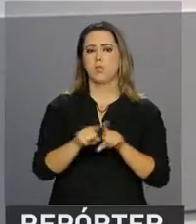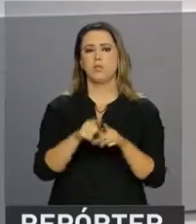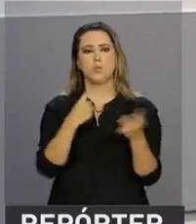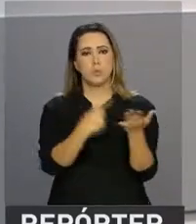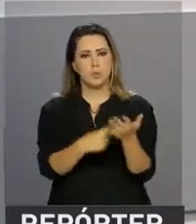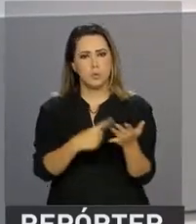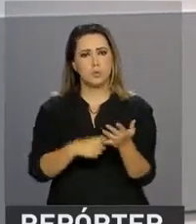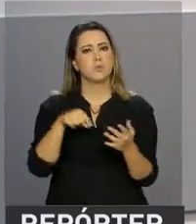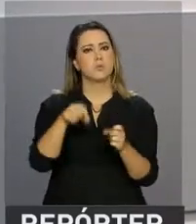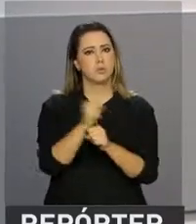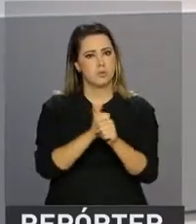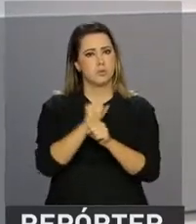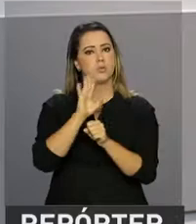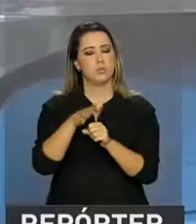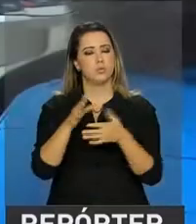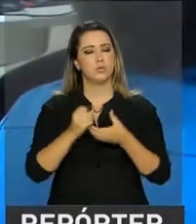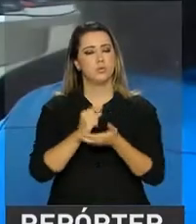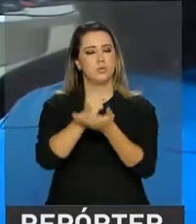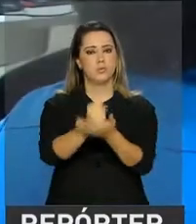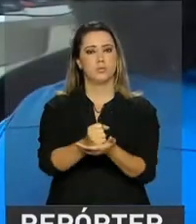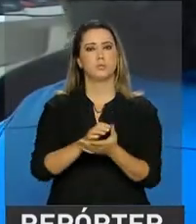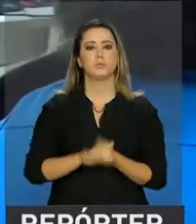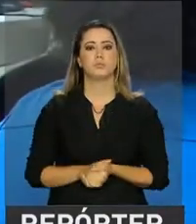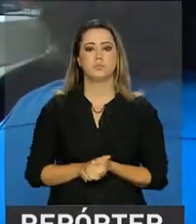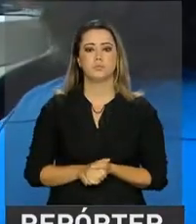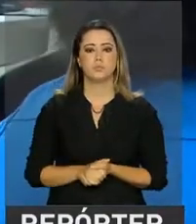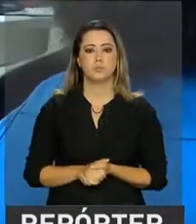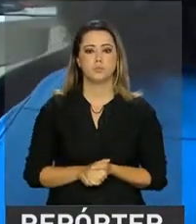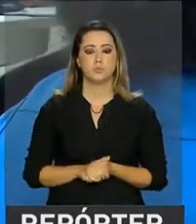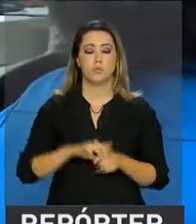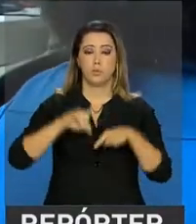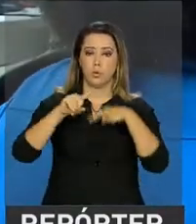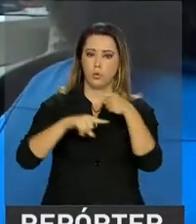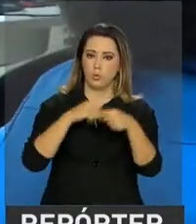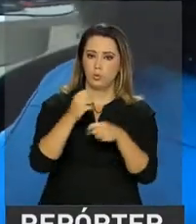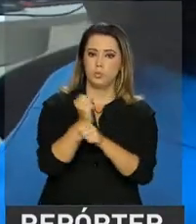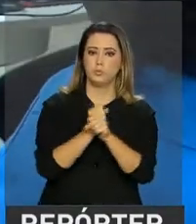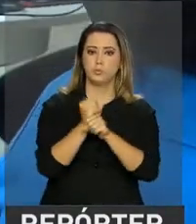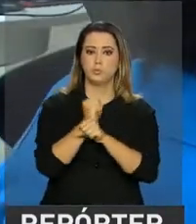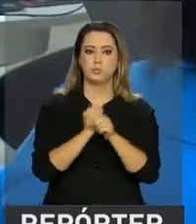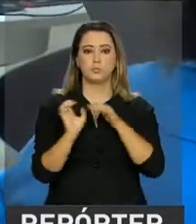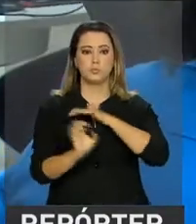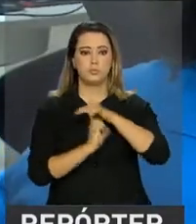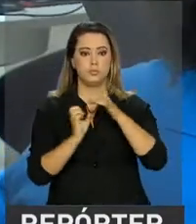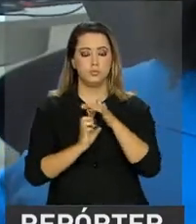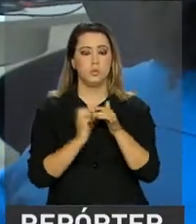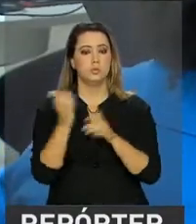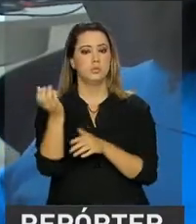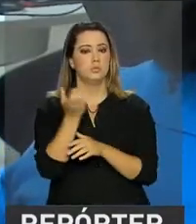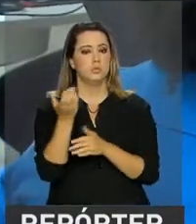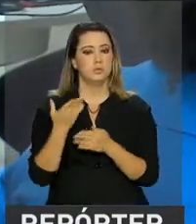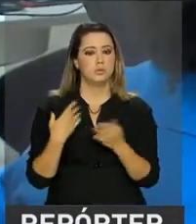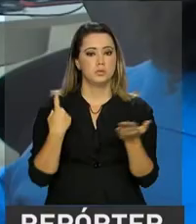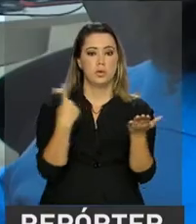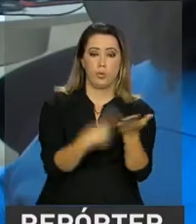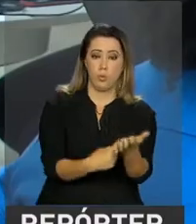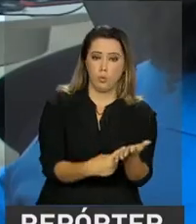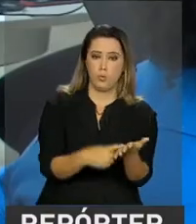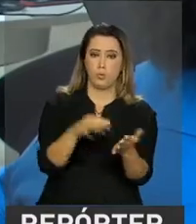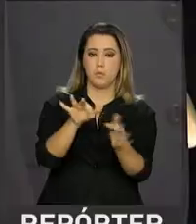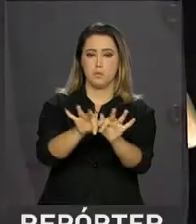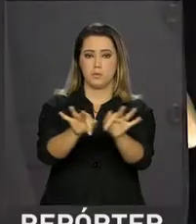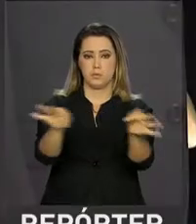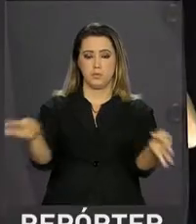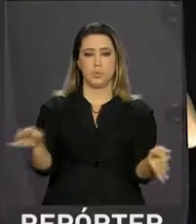disponível na internet a partir do ano que vem as empresas que pretendem aderir ao simples nacional